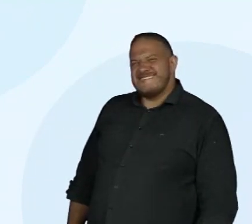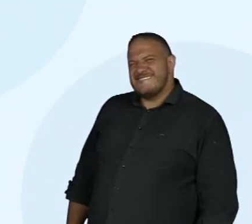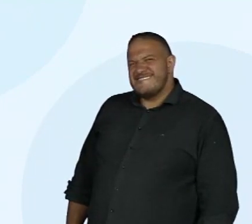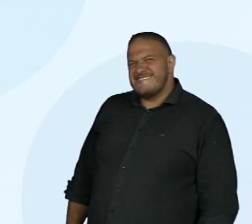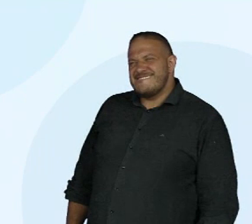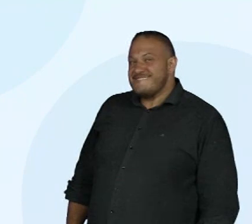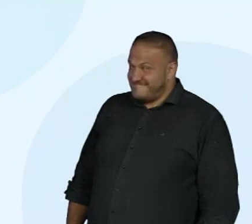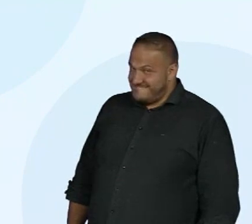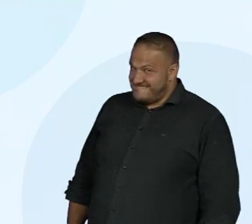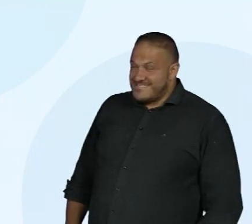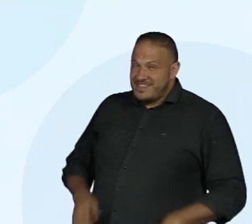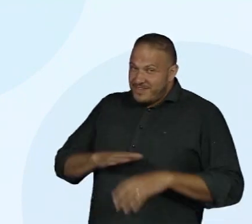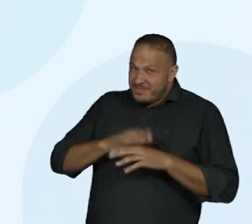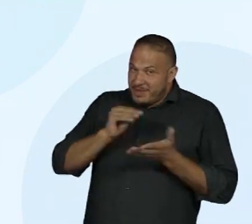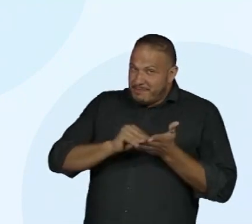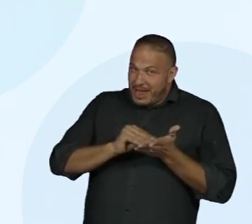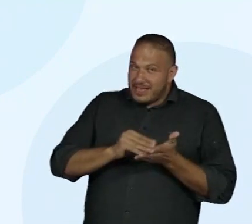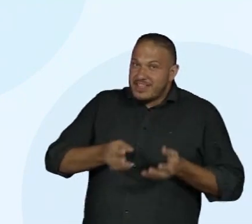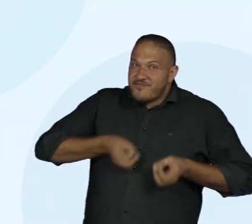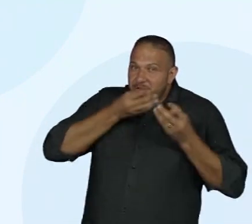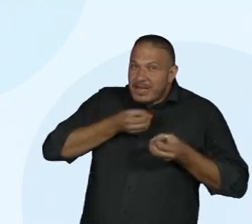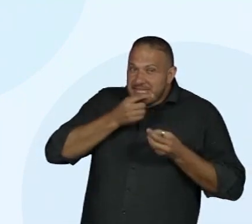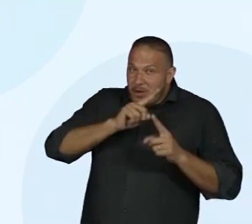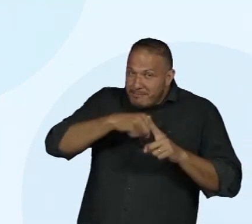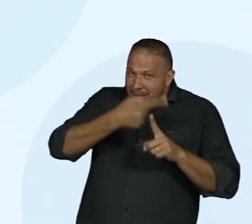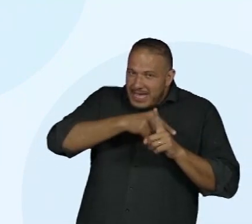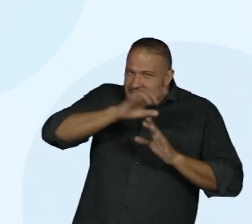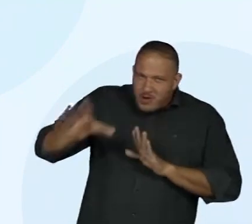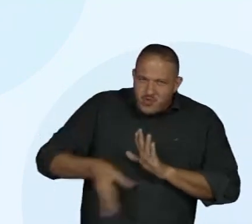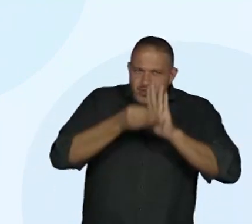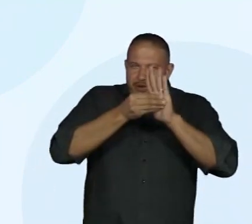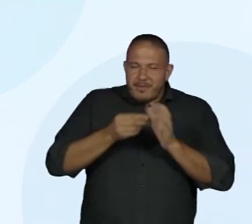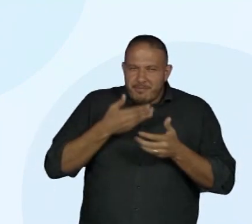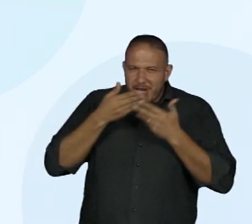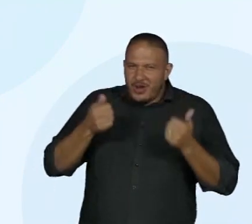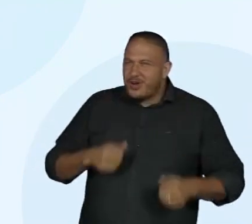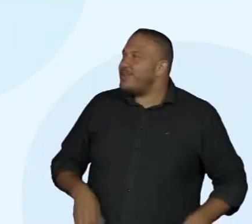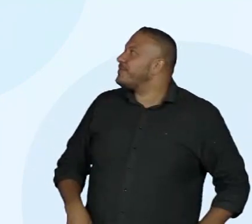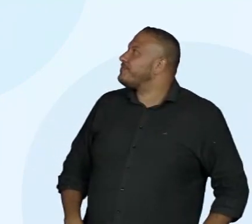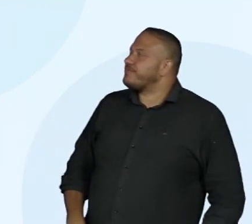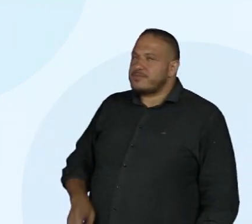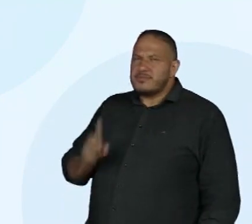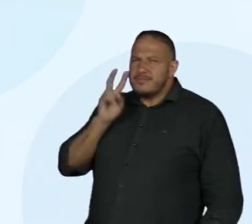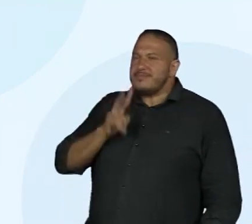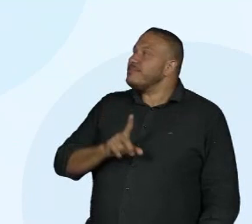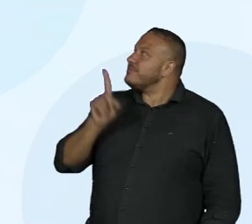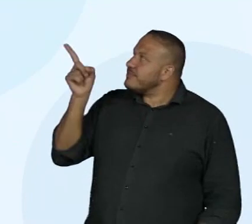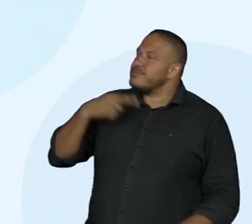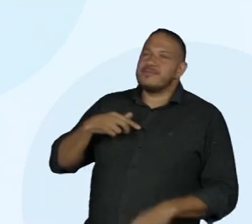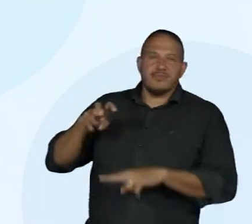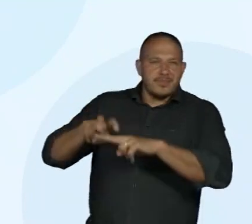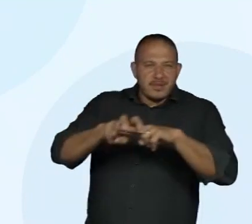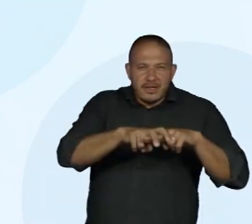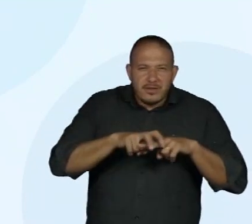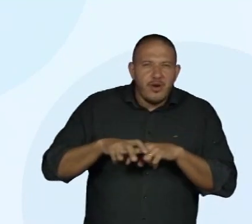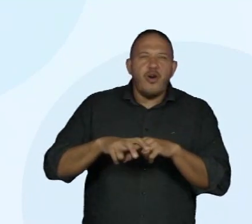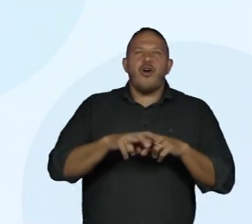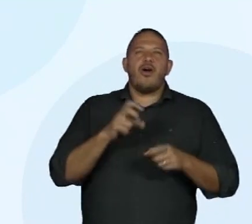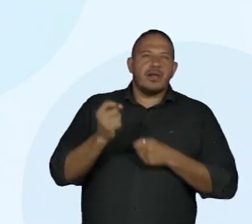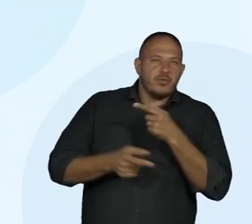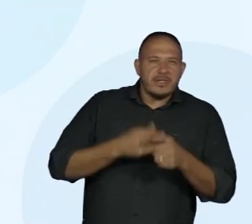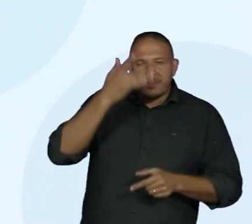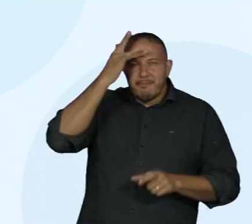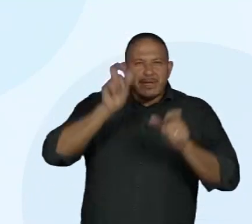pouquinho mais de informação, complementa esse título? Dá para ver aí que tem algumas cadeiras, tá vendo? Tem algumas cadeiras, umas